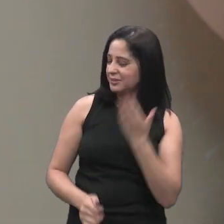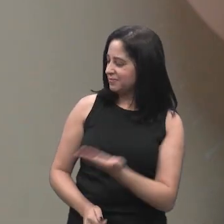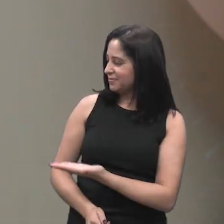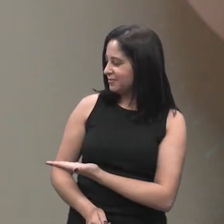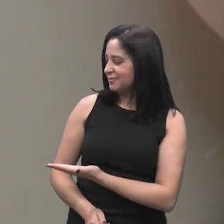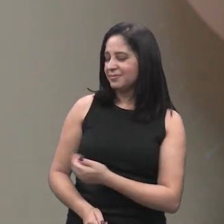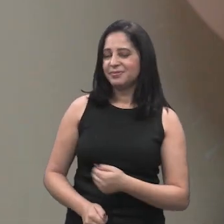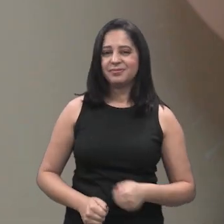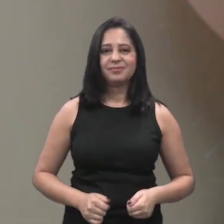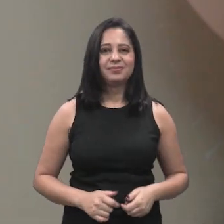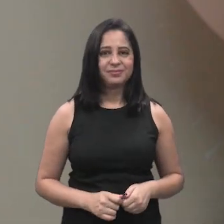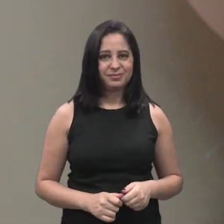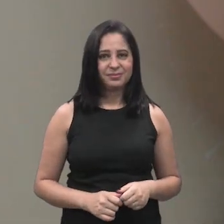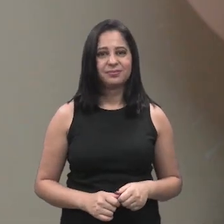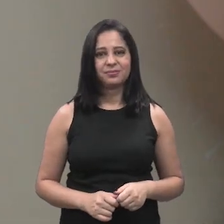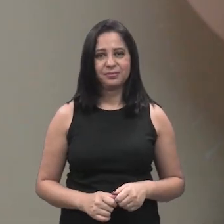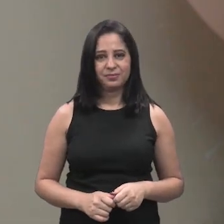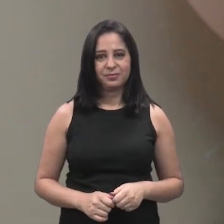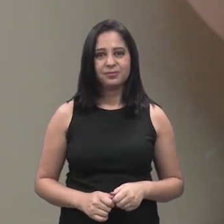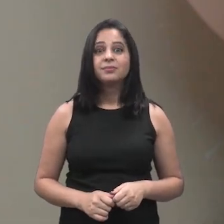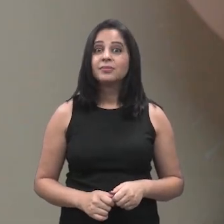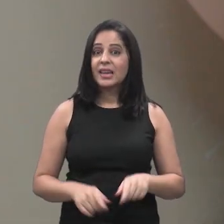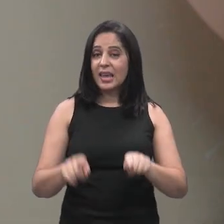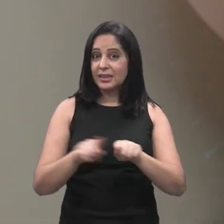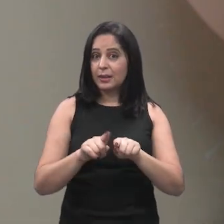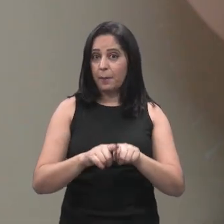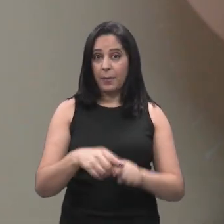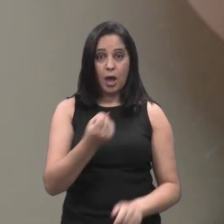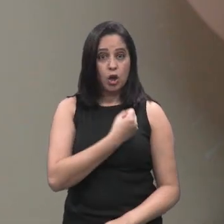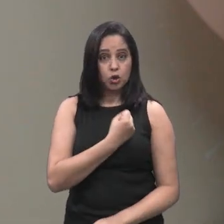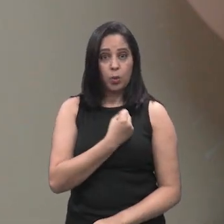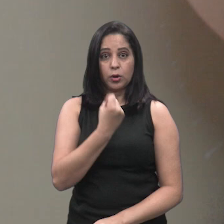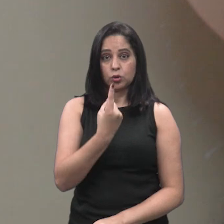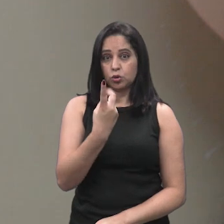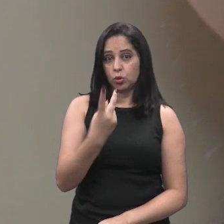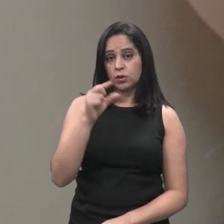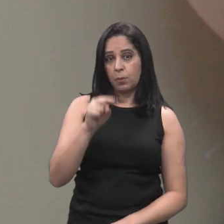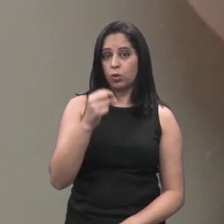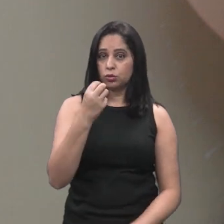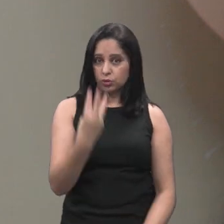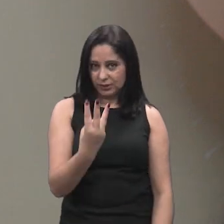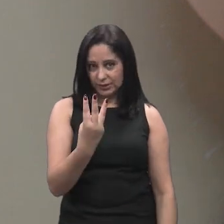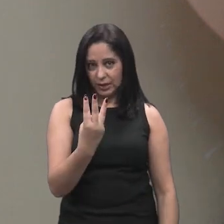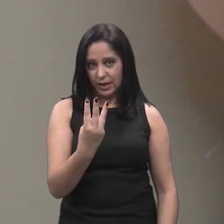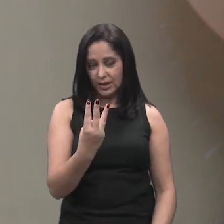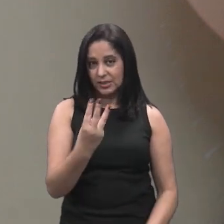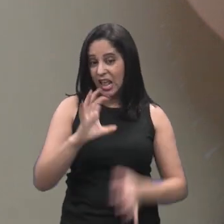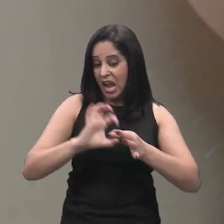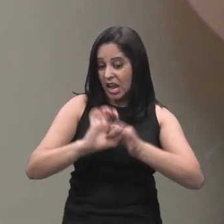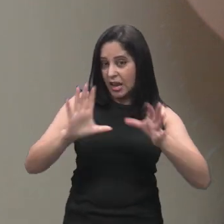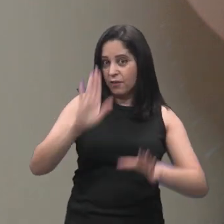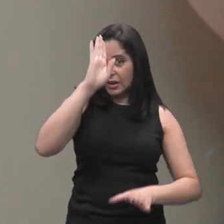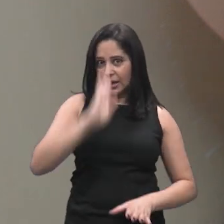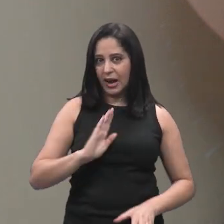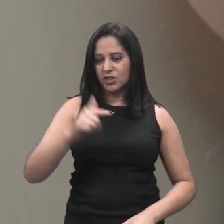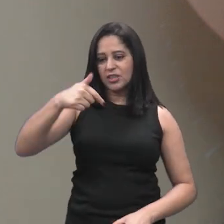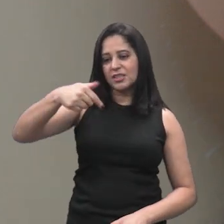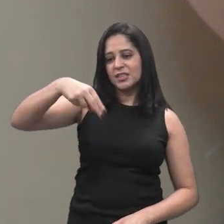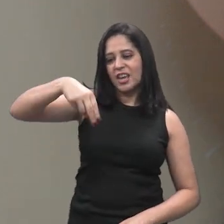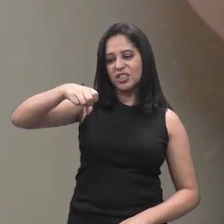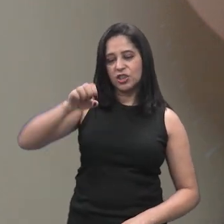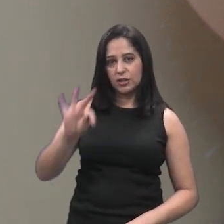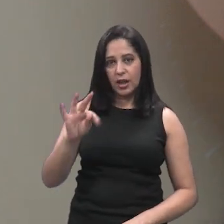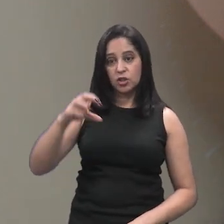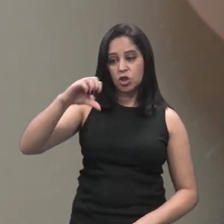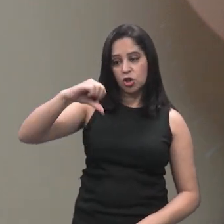você rever este programa na íntegra, é só acessar o youtube.com/TV Câmara SJC, além dos